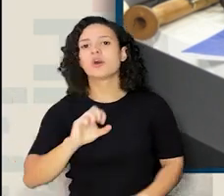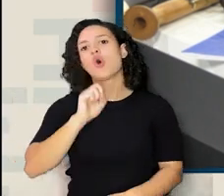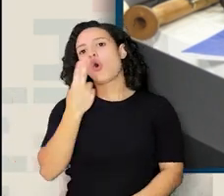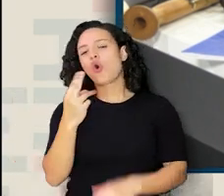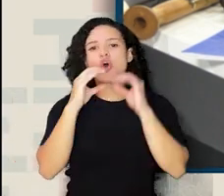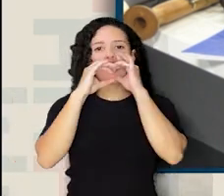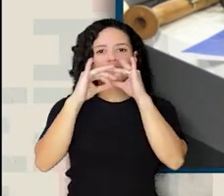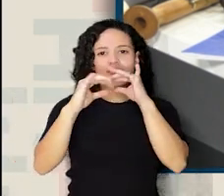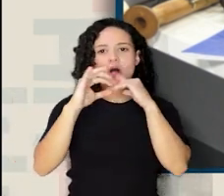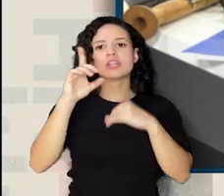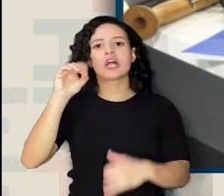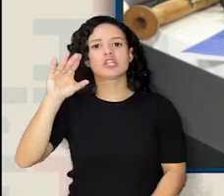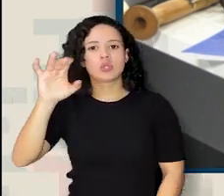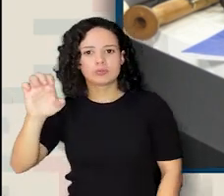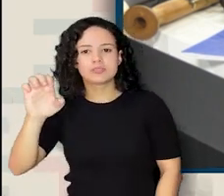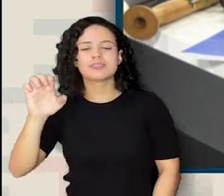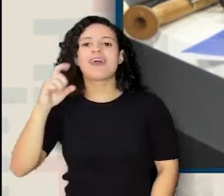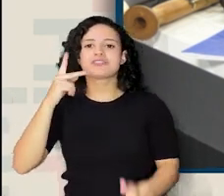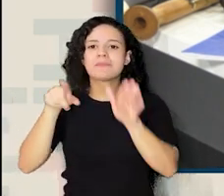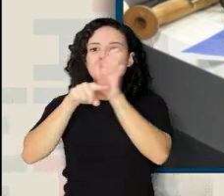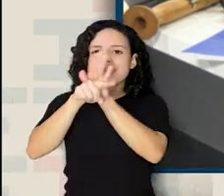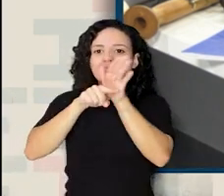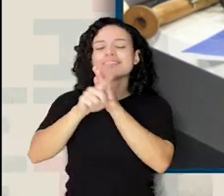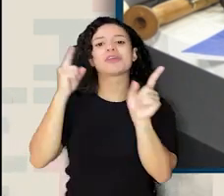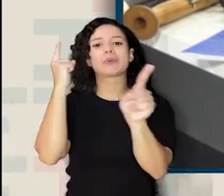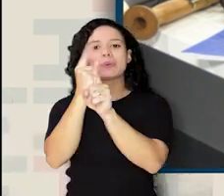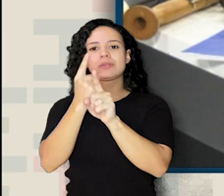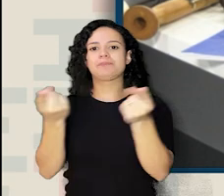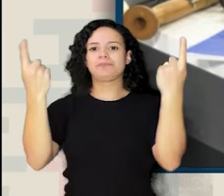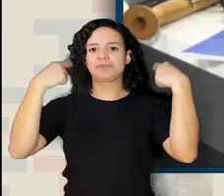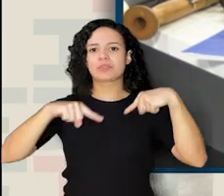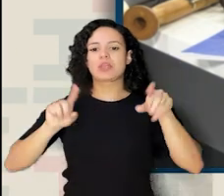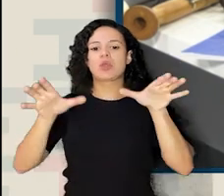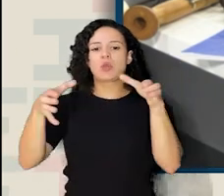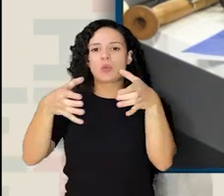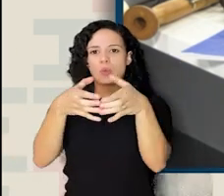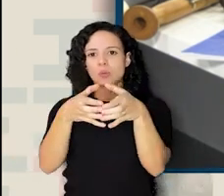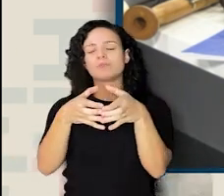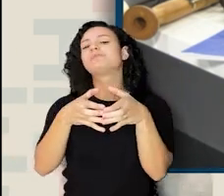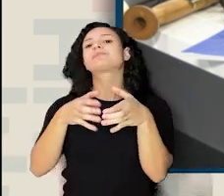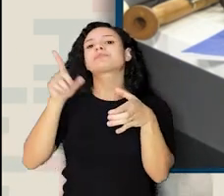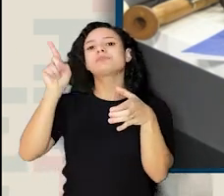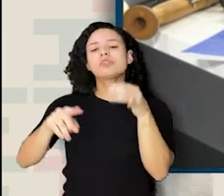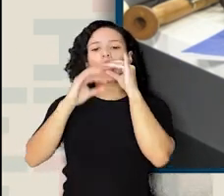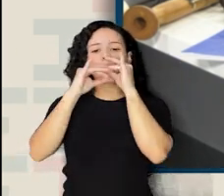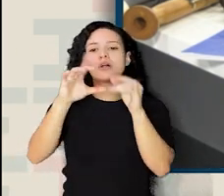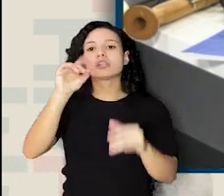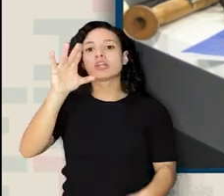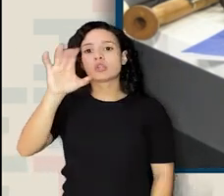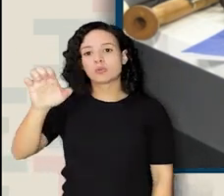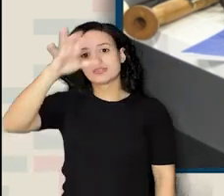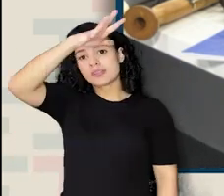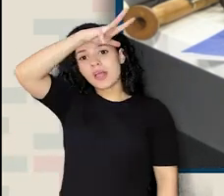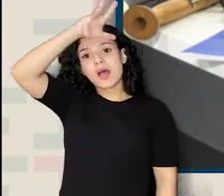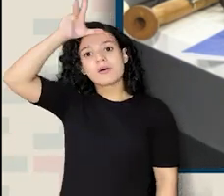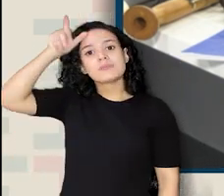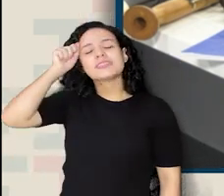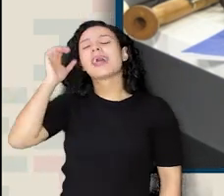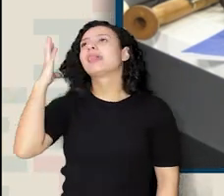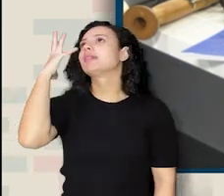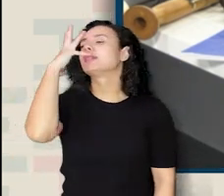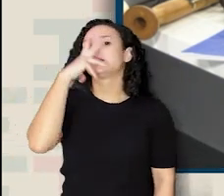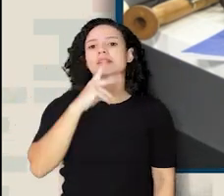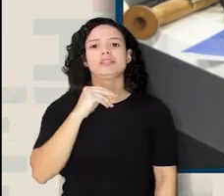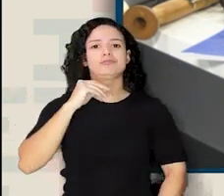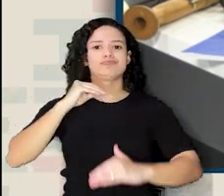pesquisa lá ele tocando esse quarteto de flautas. E a Orquestra de Flautas Doces da Amazônia.